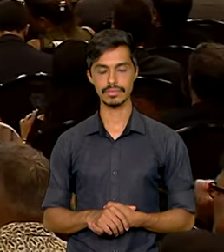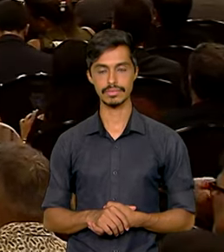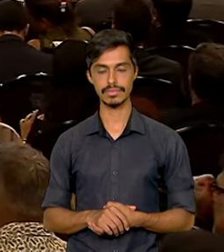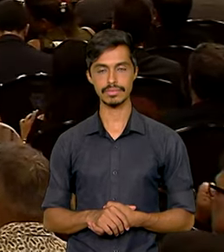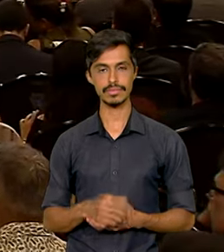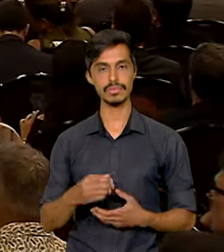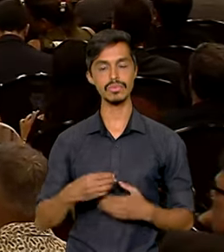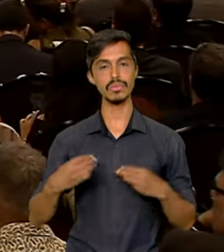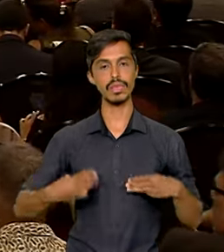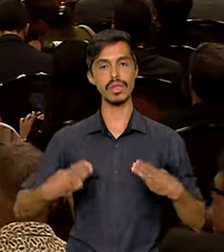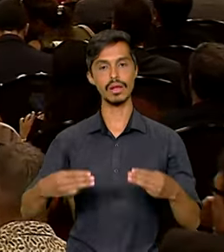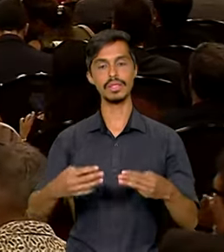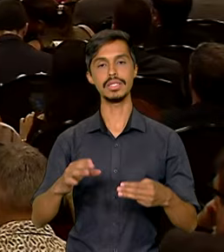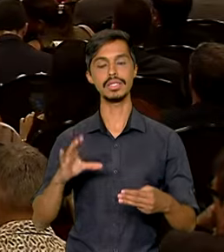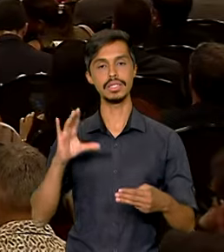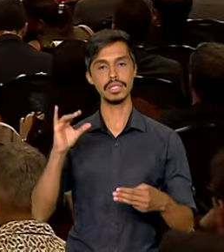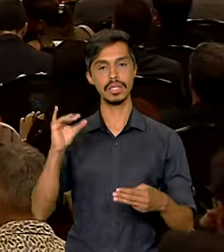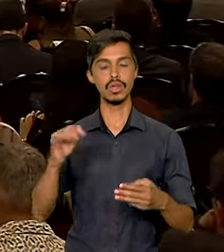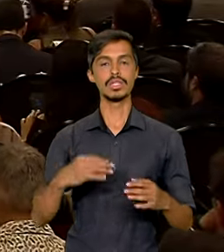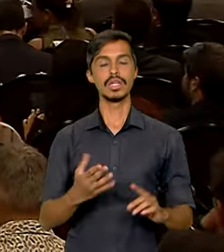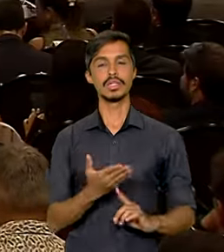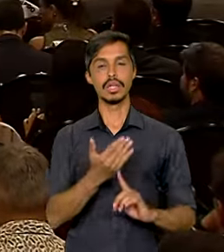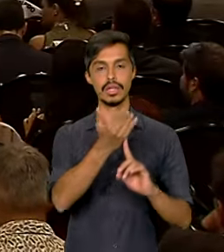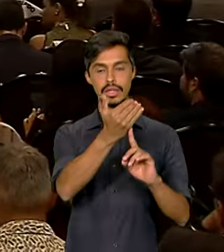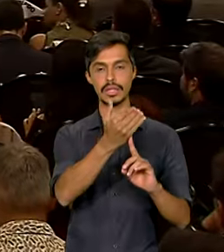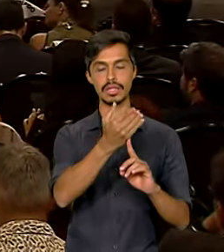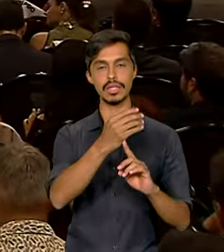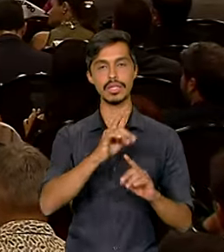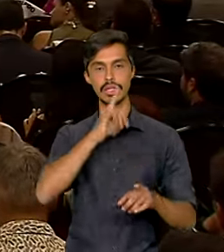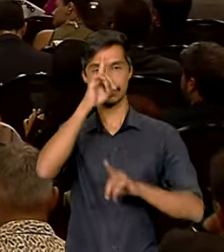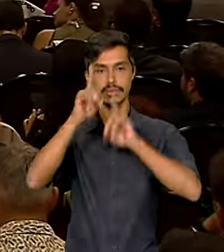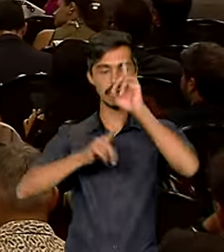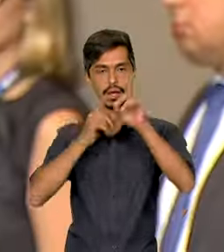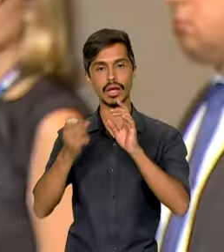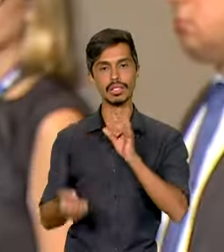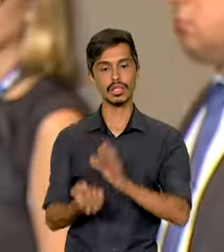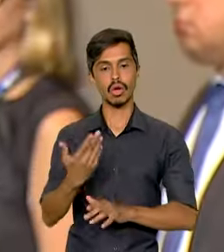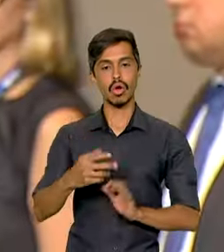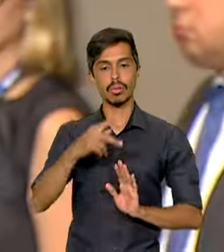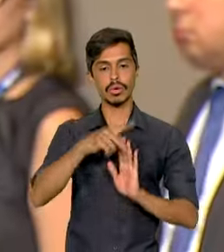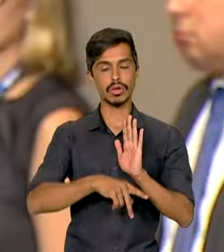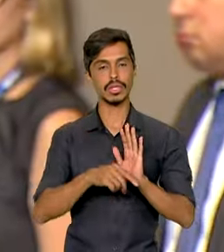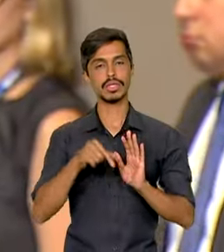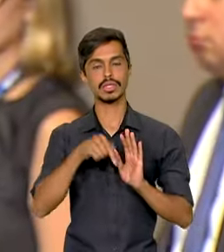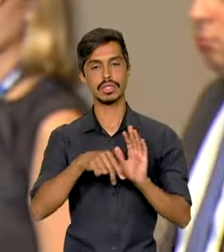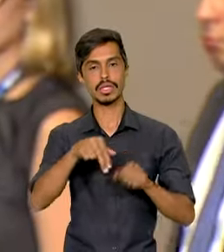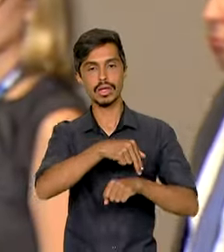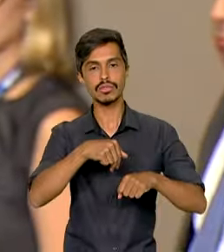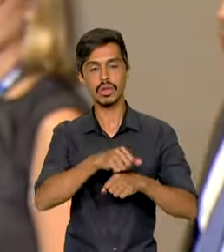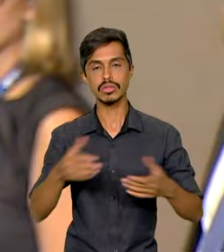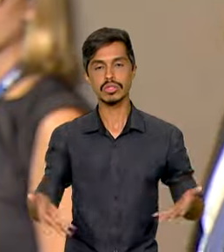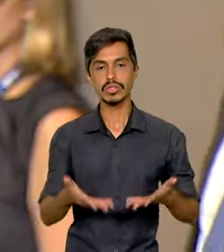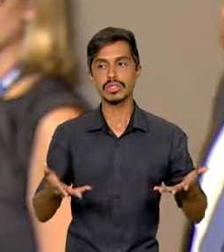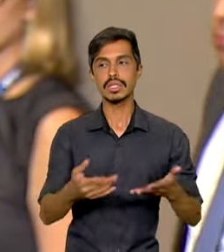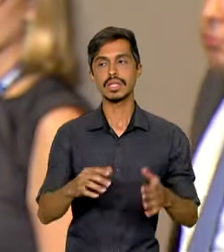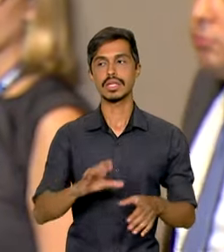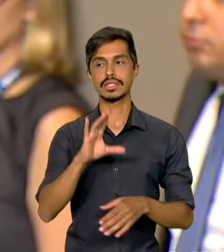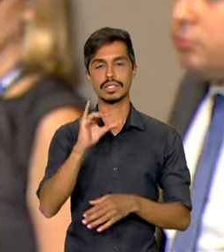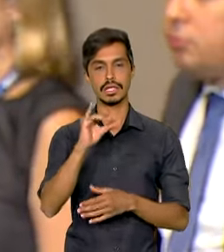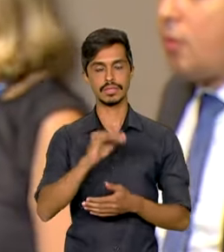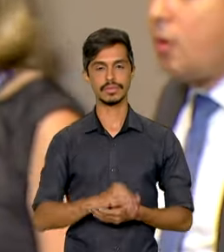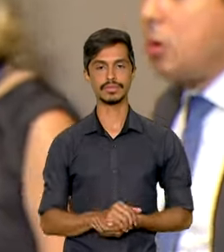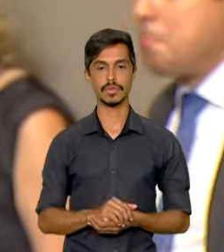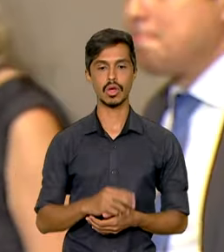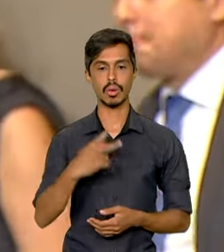O Ministério de Ciência, Tecnologia e Inovação criou o Programa Nacional de Popularização da Ciência.